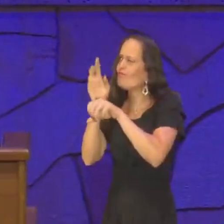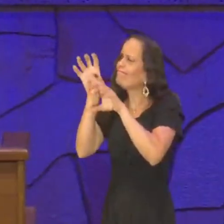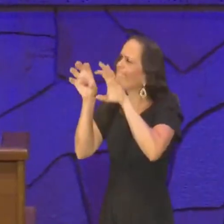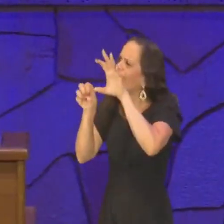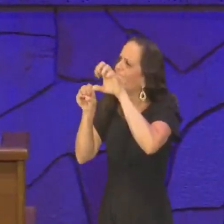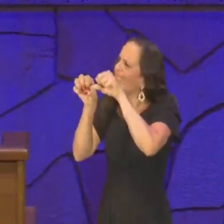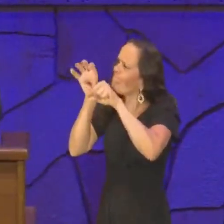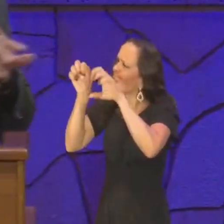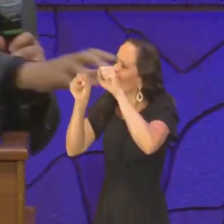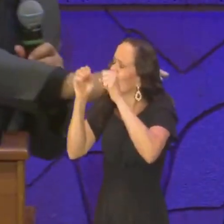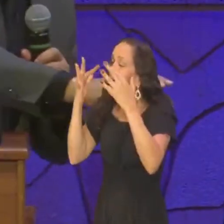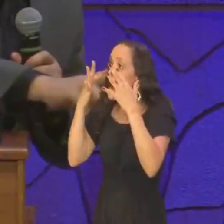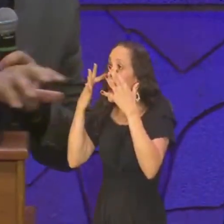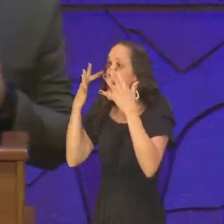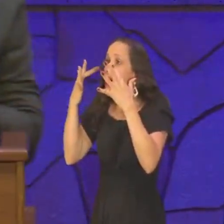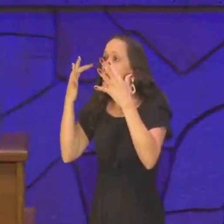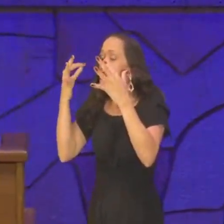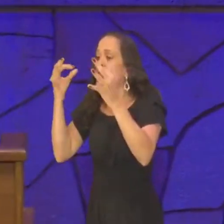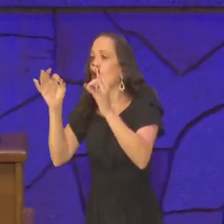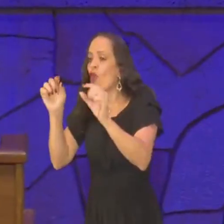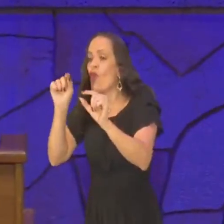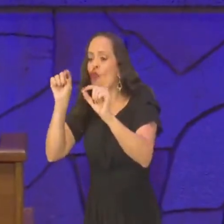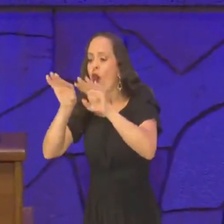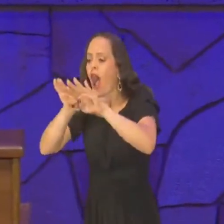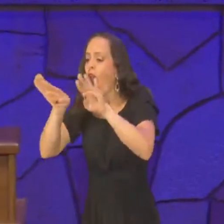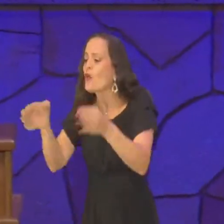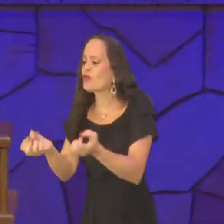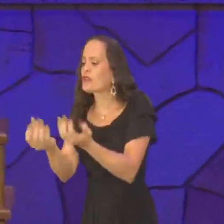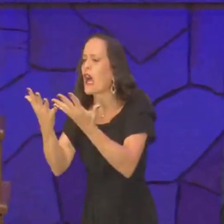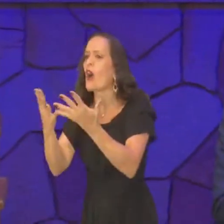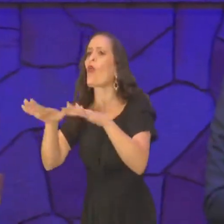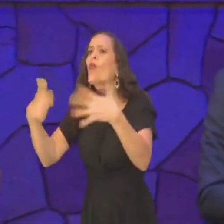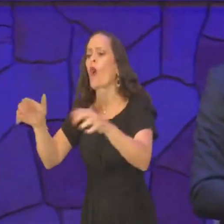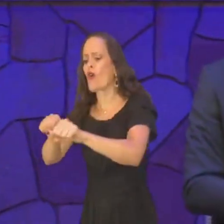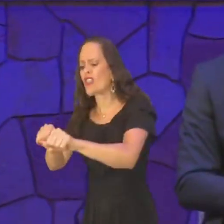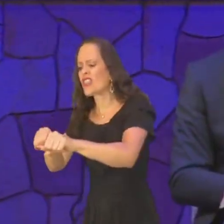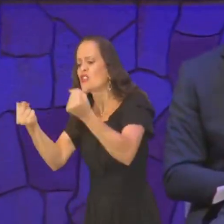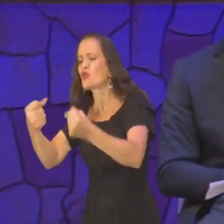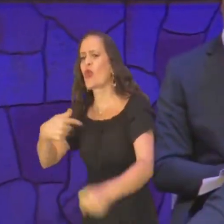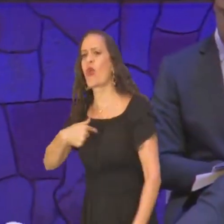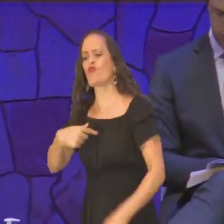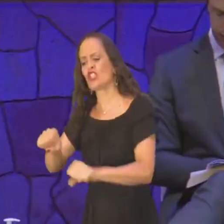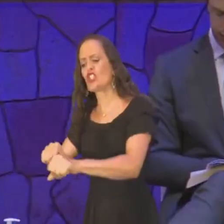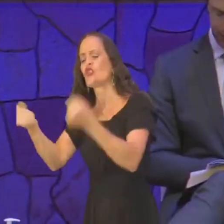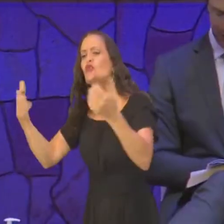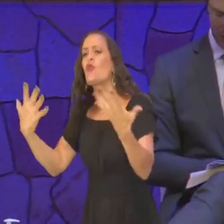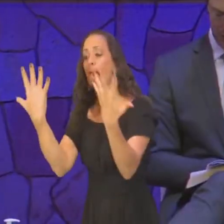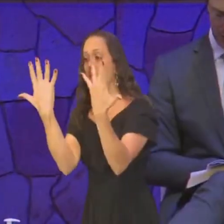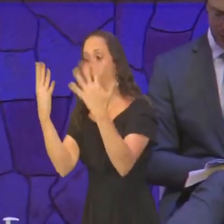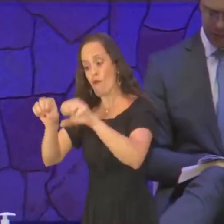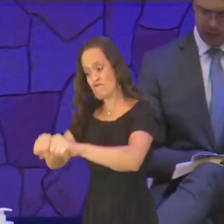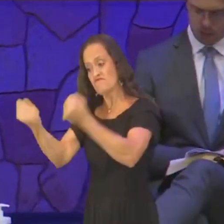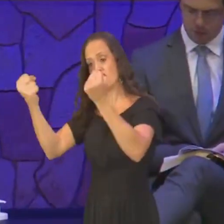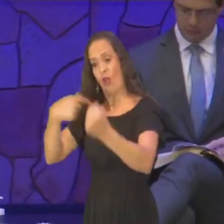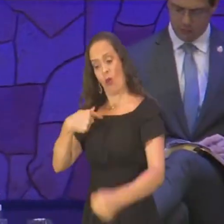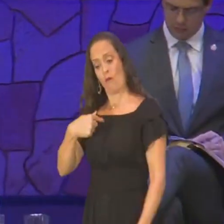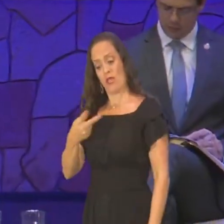e observar quais são os altares que nós destruímos com as nossas próprias mãos.